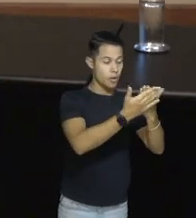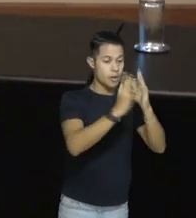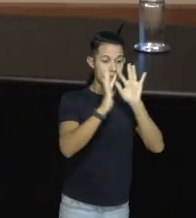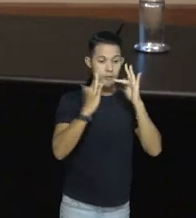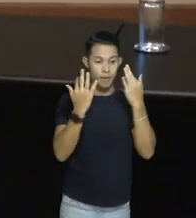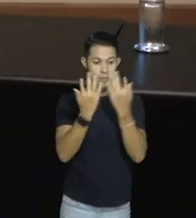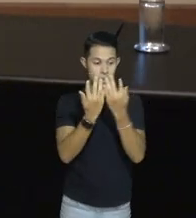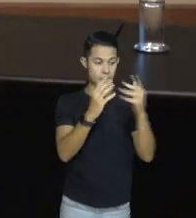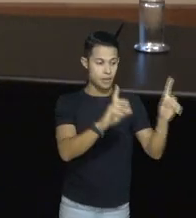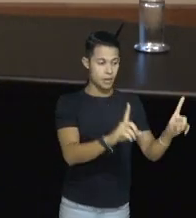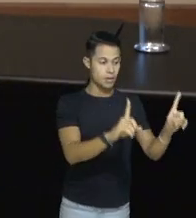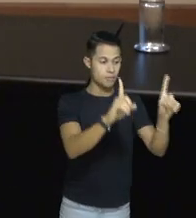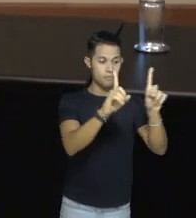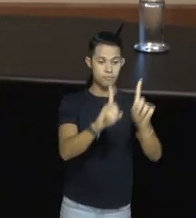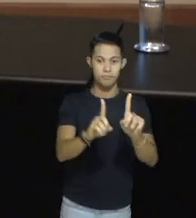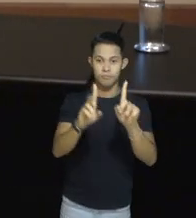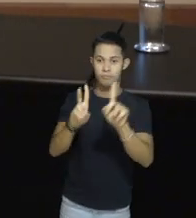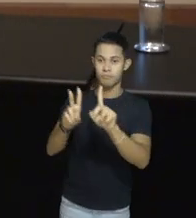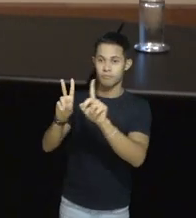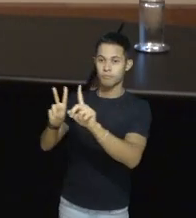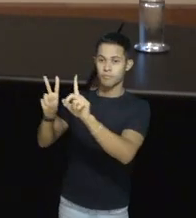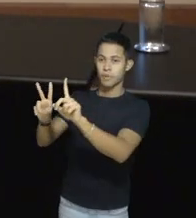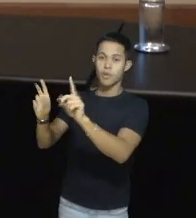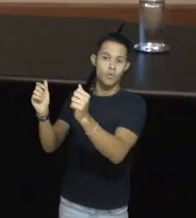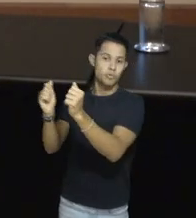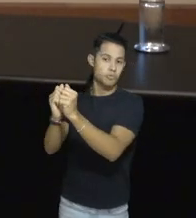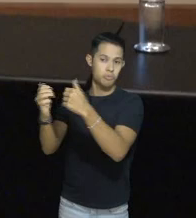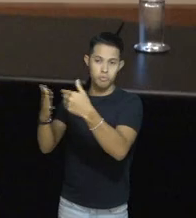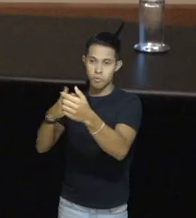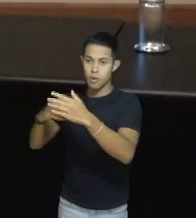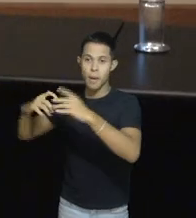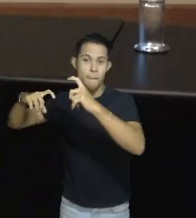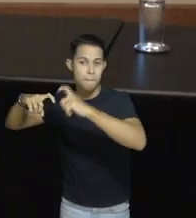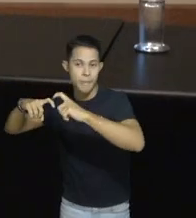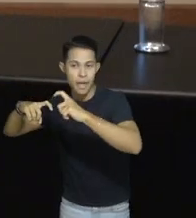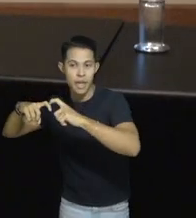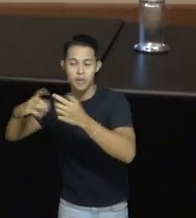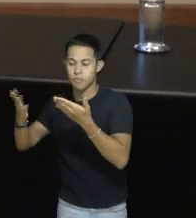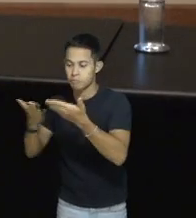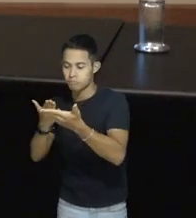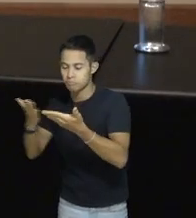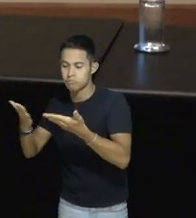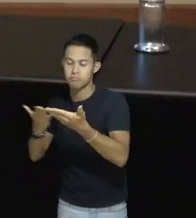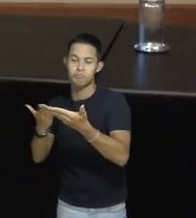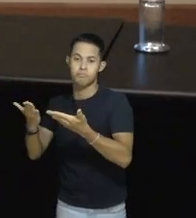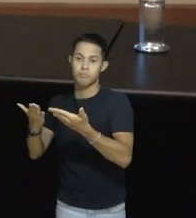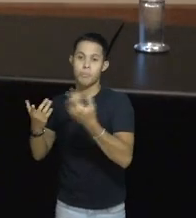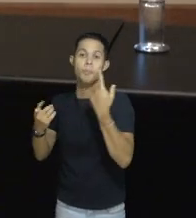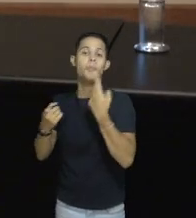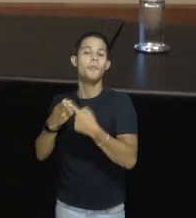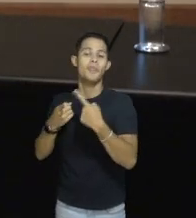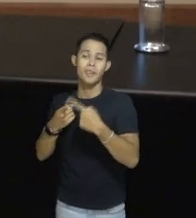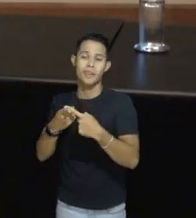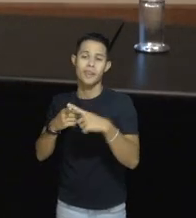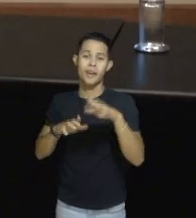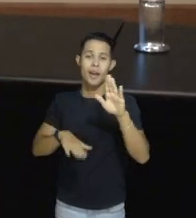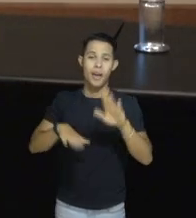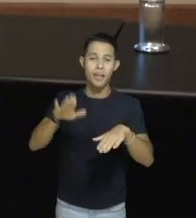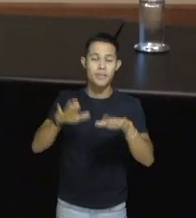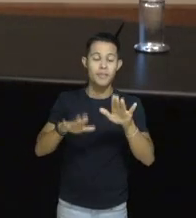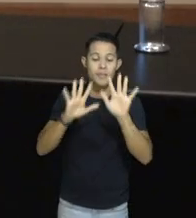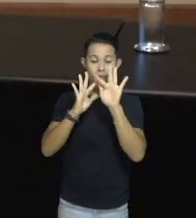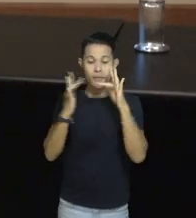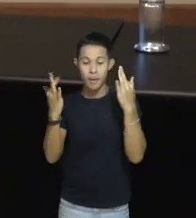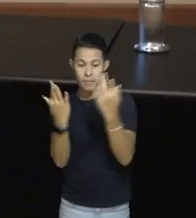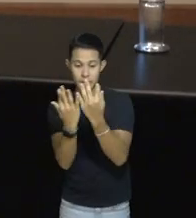seja na consulta para neuro, para qualquer profissional, alguém da escola vem junto. porque nem sempre o que acontece no contexto familiar é